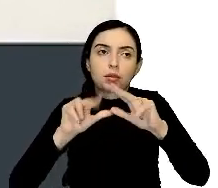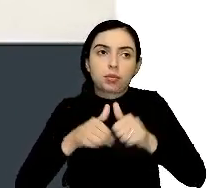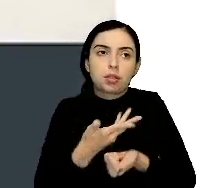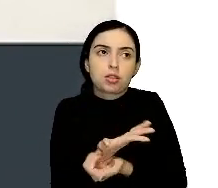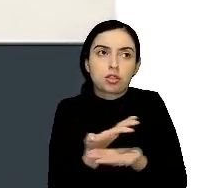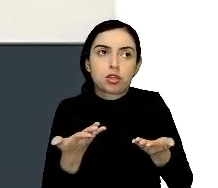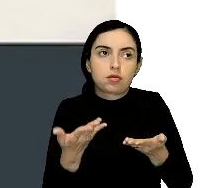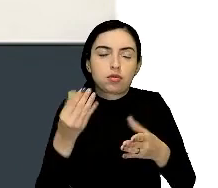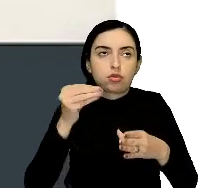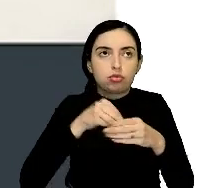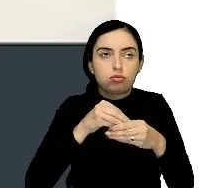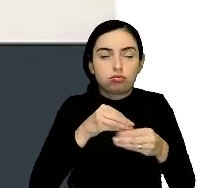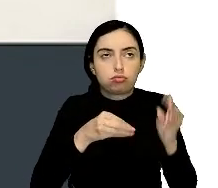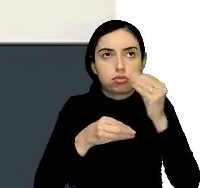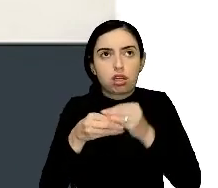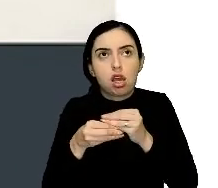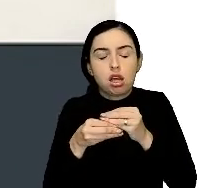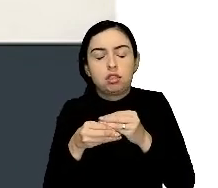acrescentadas